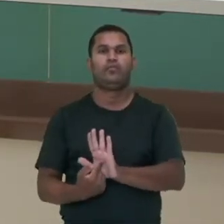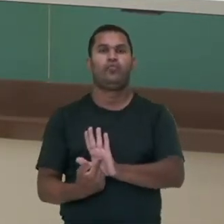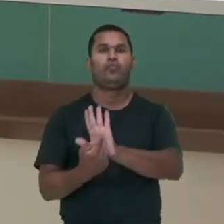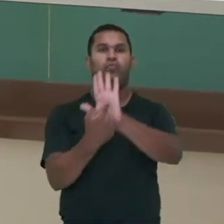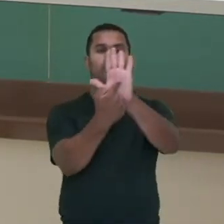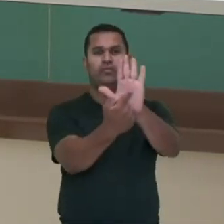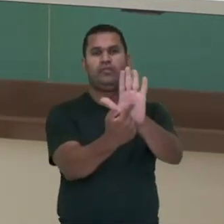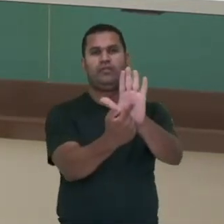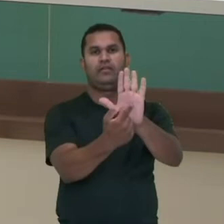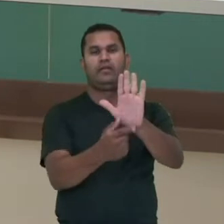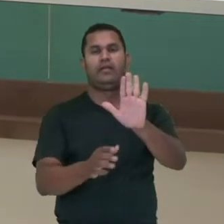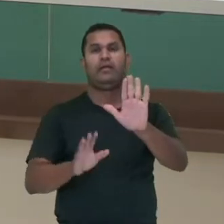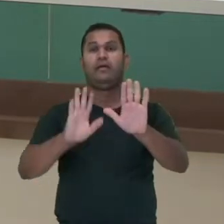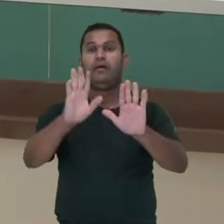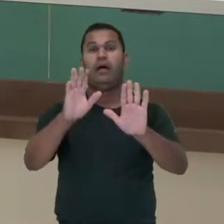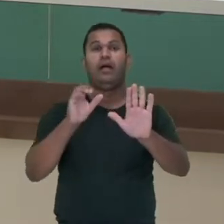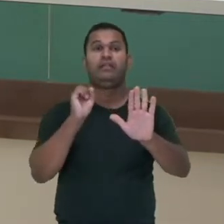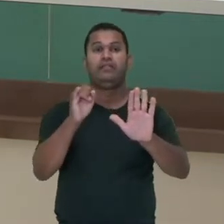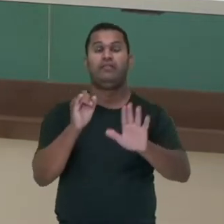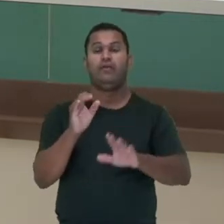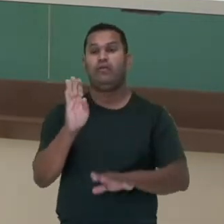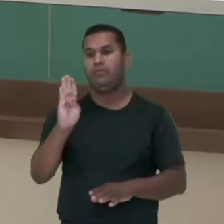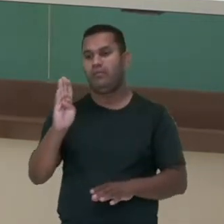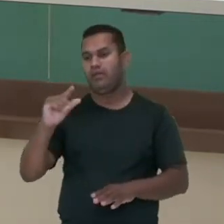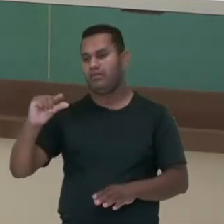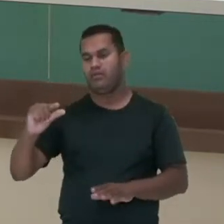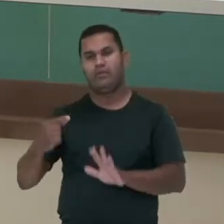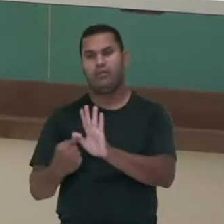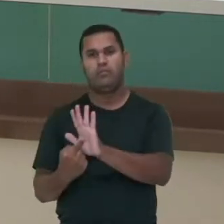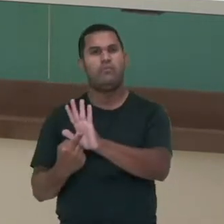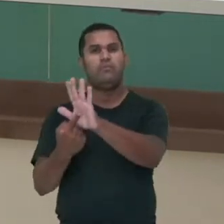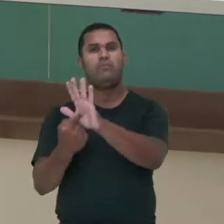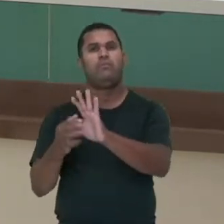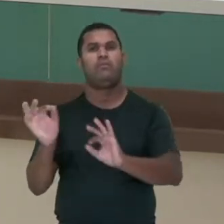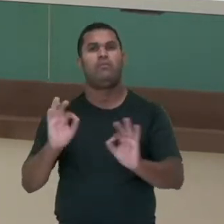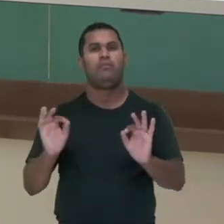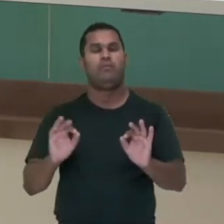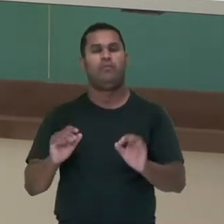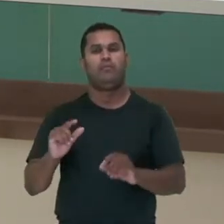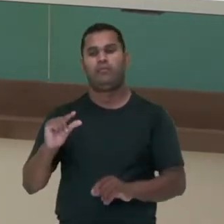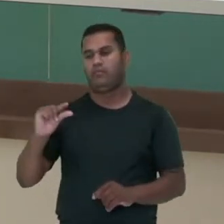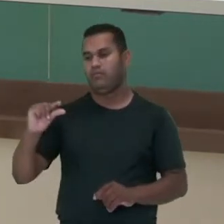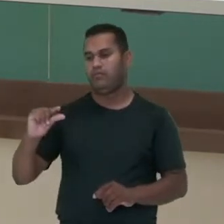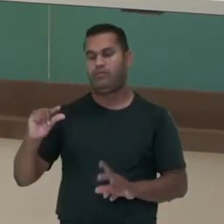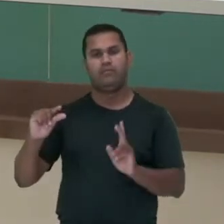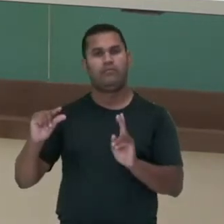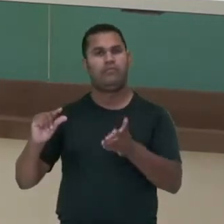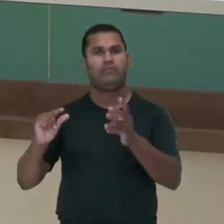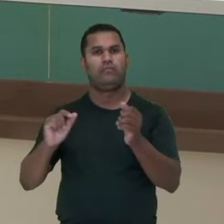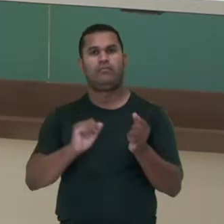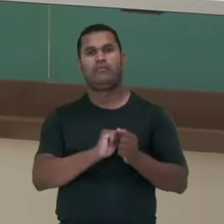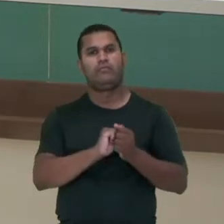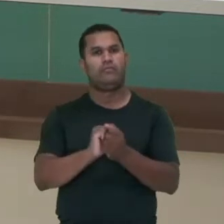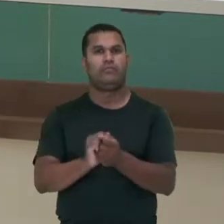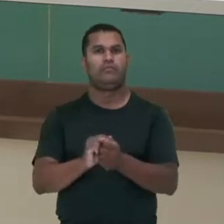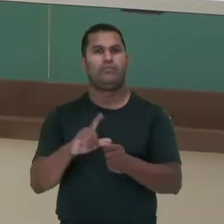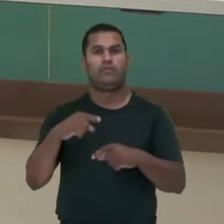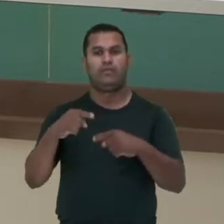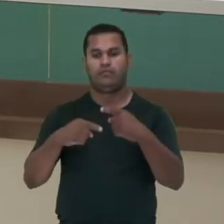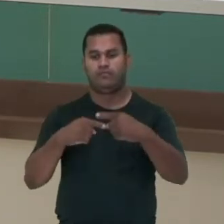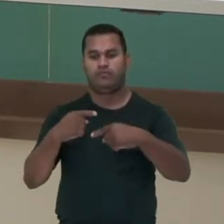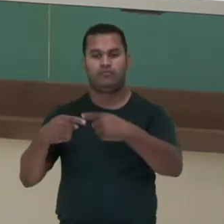pode ser transmitido para o filho. Tá? Até mesmo algumas doenças genéticas que se expressam em homozigoto